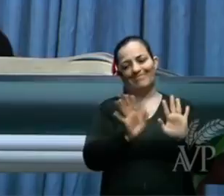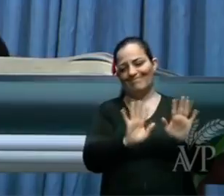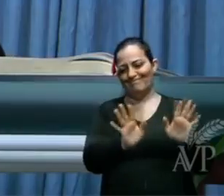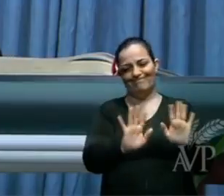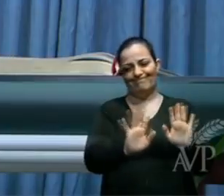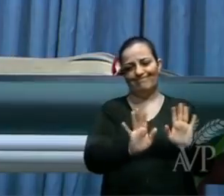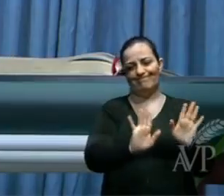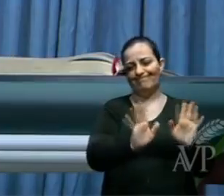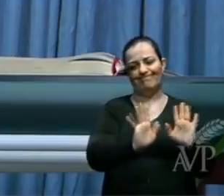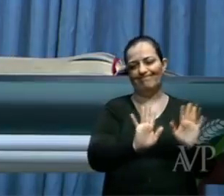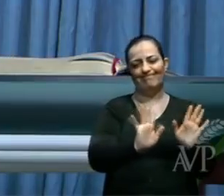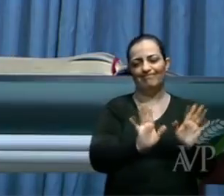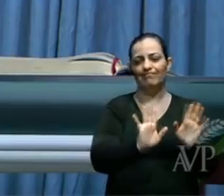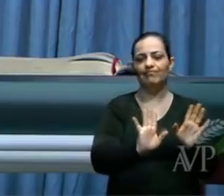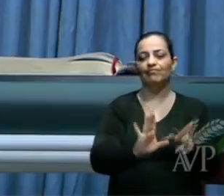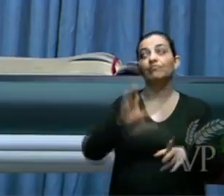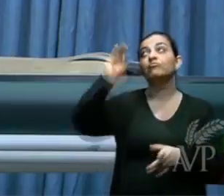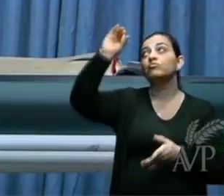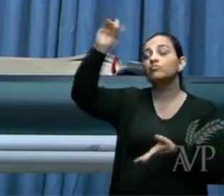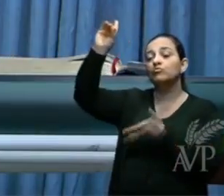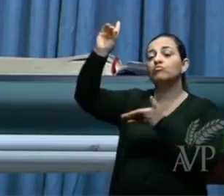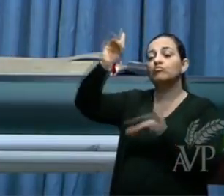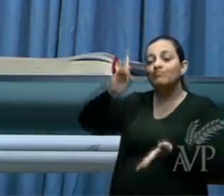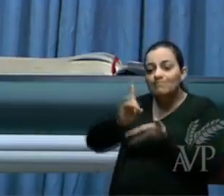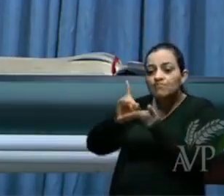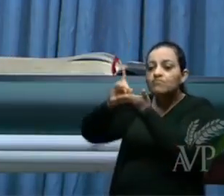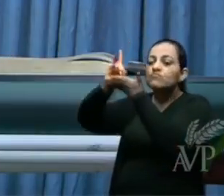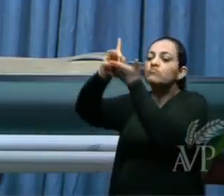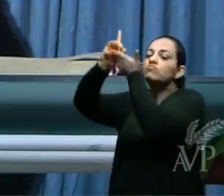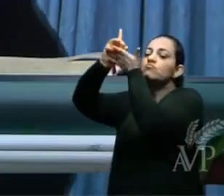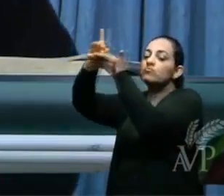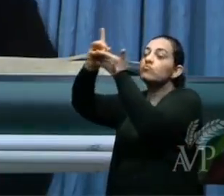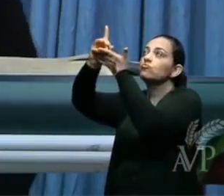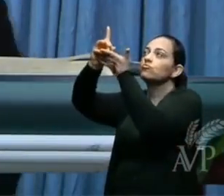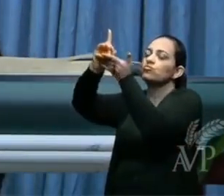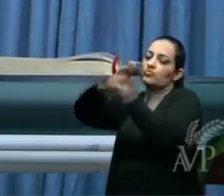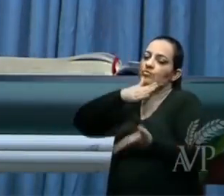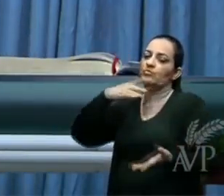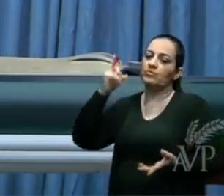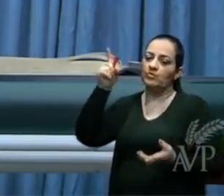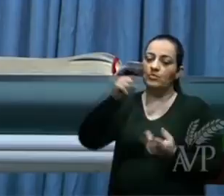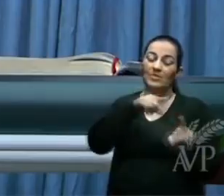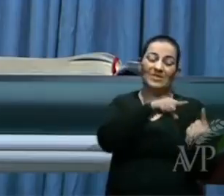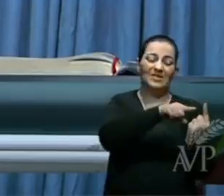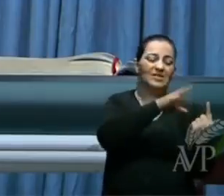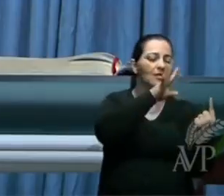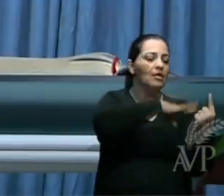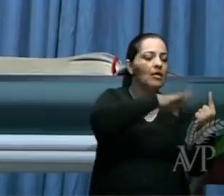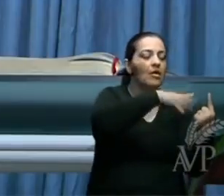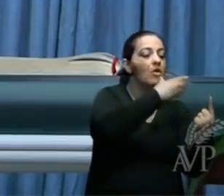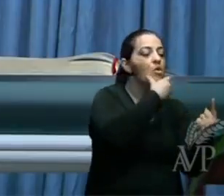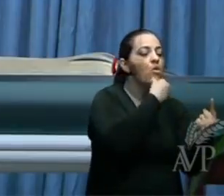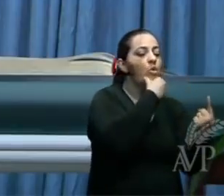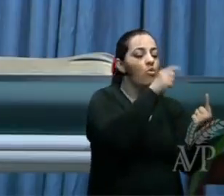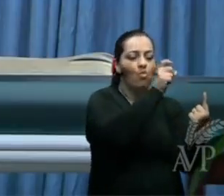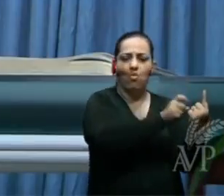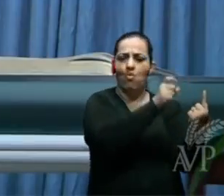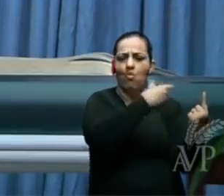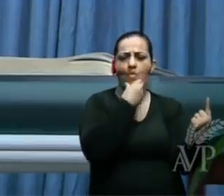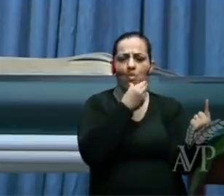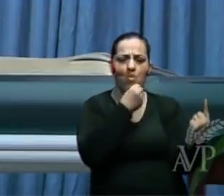não é ser essa idolatria isso é um escândalo para a mensagem